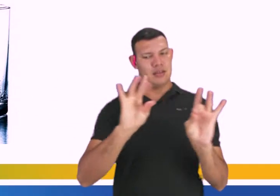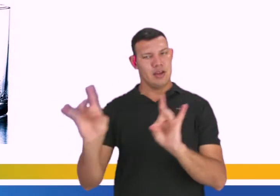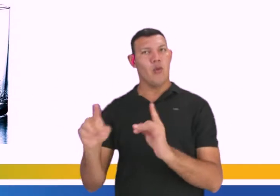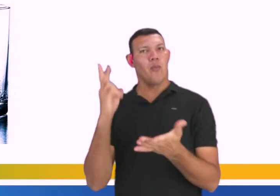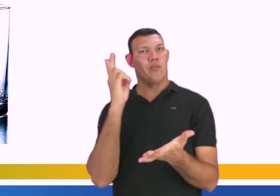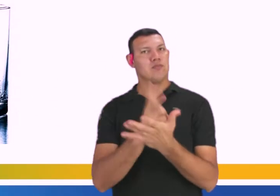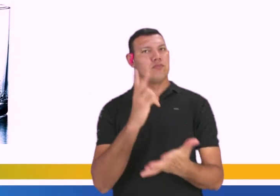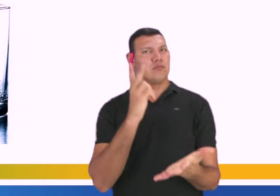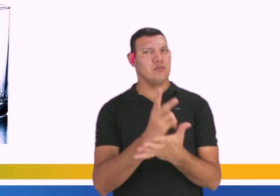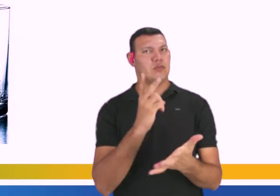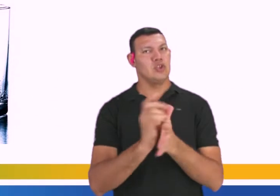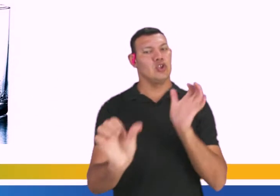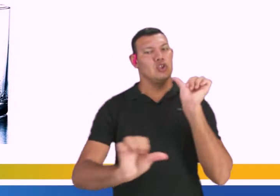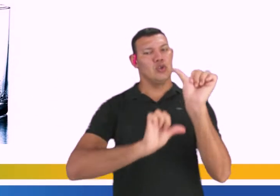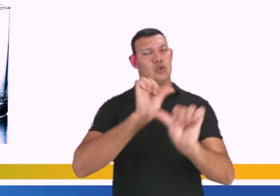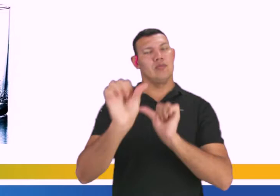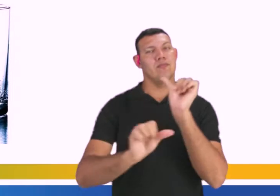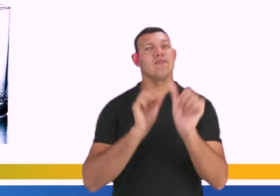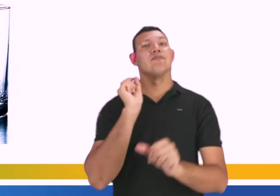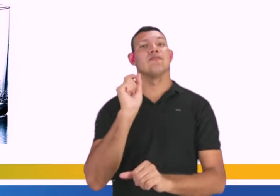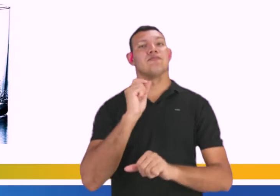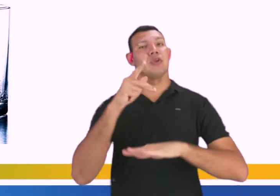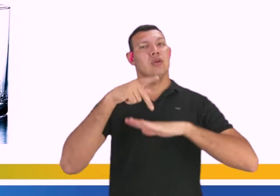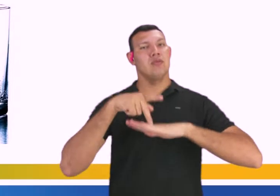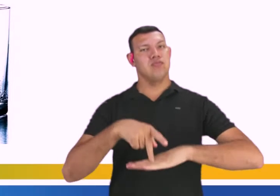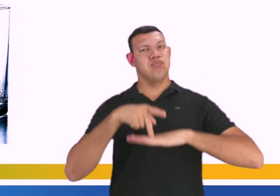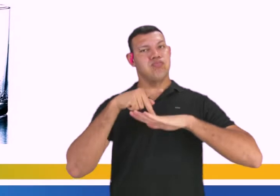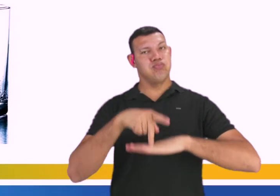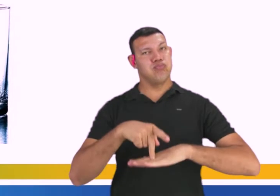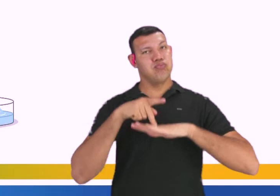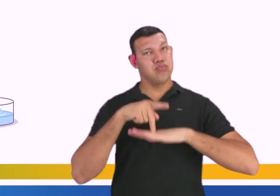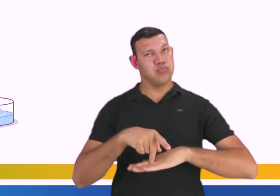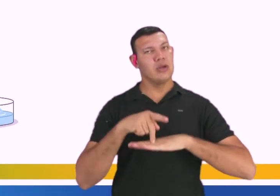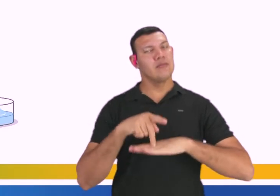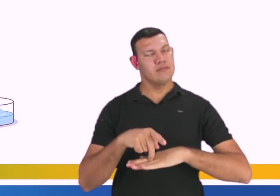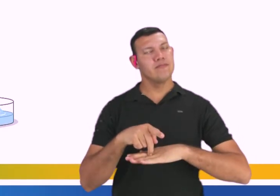é diferente. Ou seja, a pressão pode variar também de acordo com a altura.